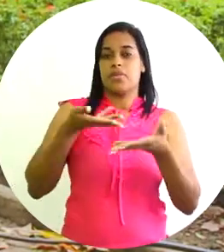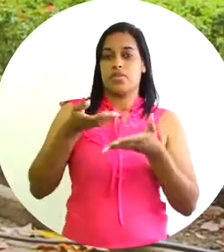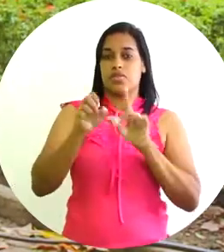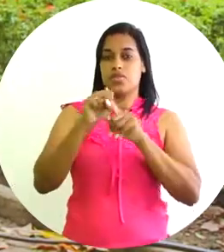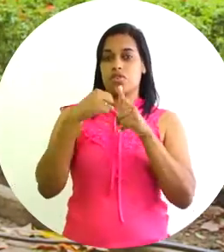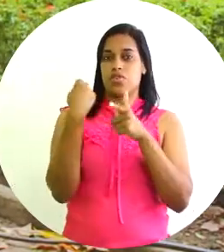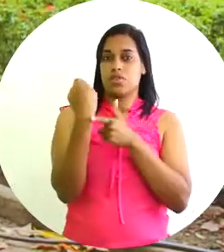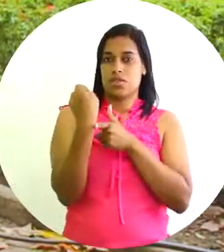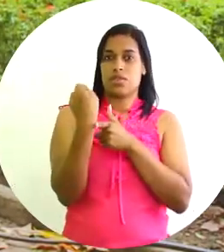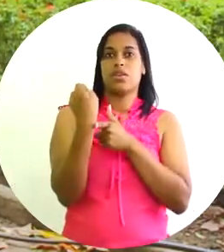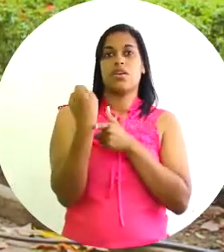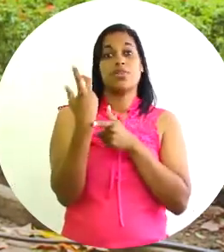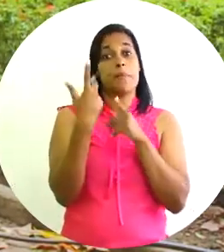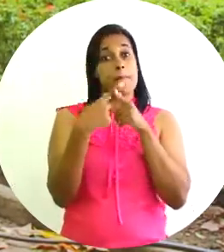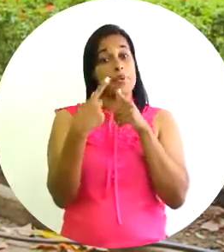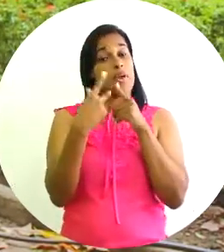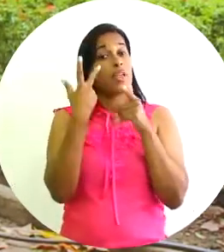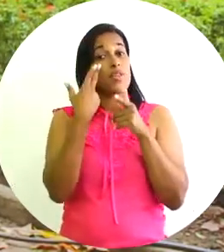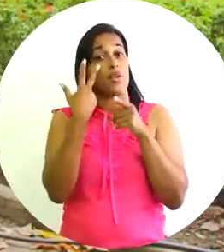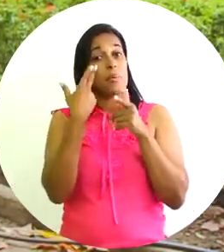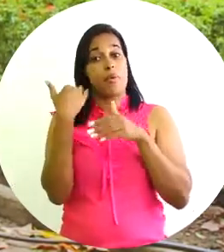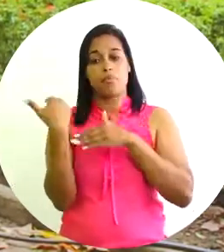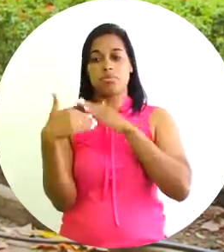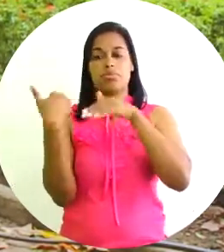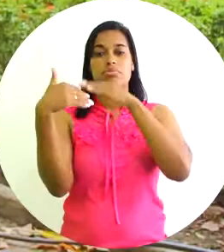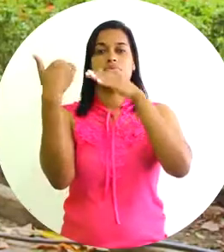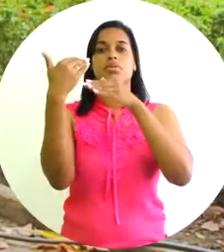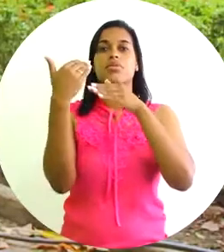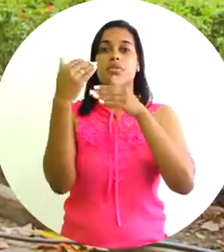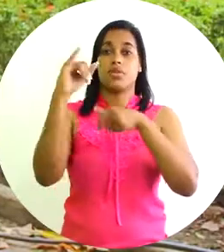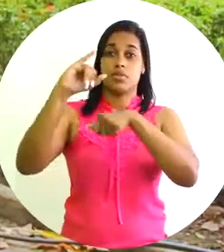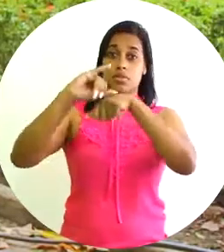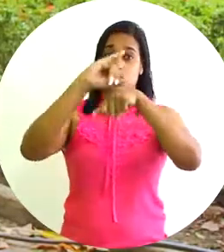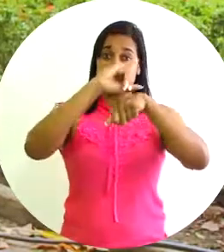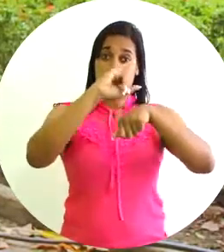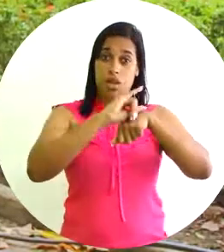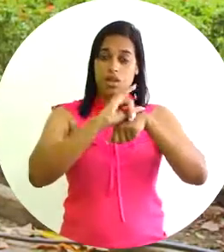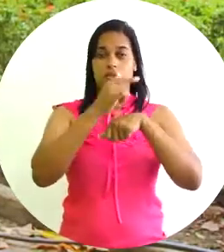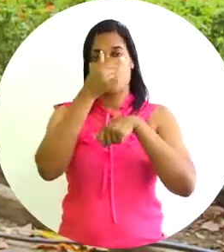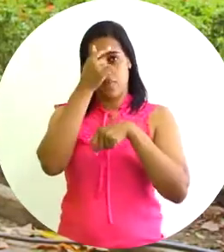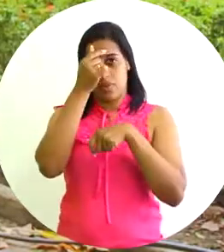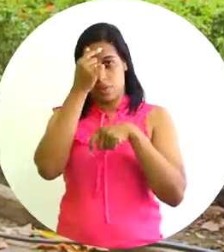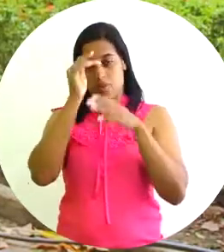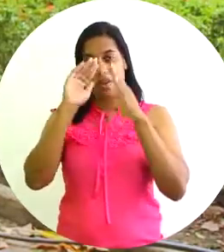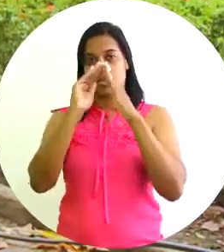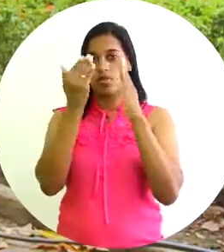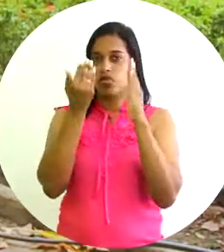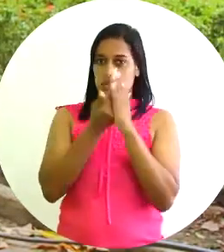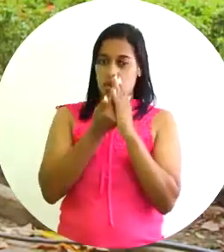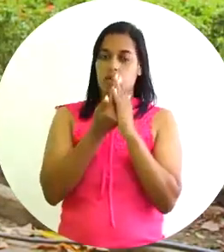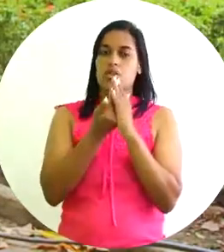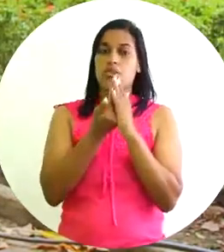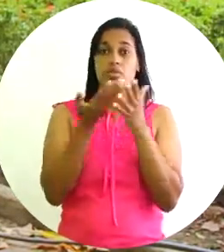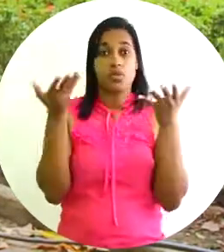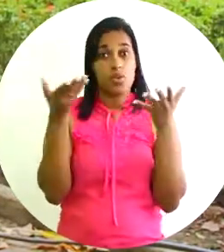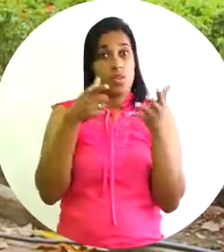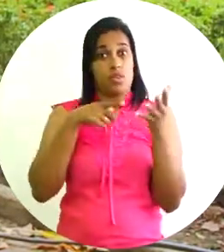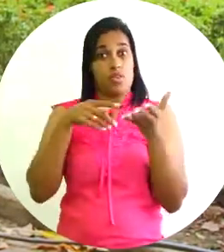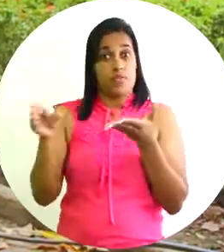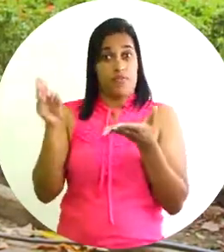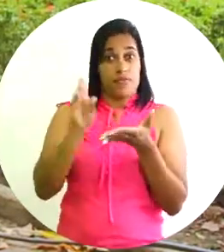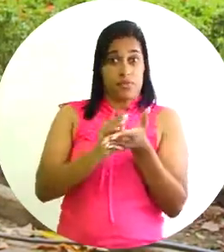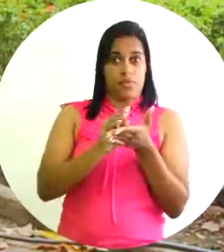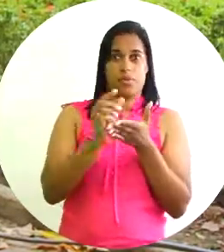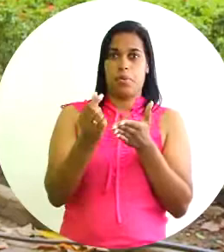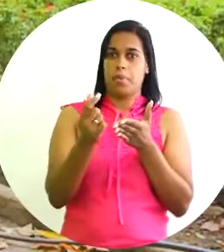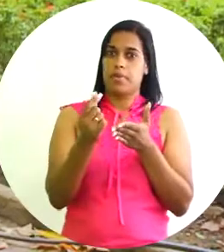sociedade, porque geralmente as pesquisas que são desenvolvidas são em centros, universidades e escolas públicas, onde houve investimento